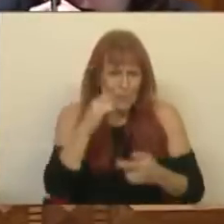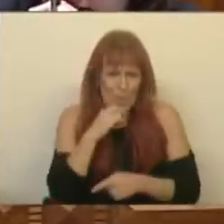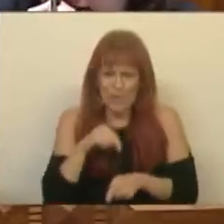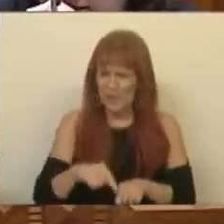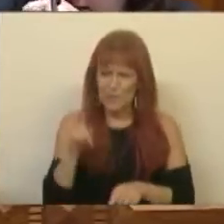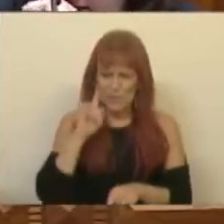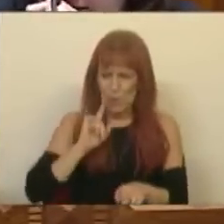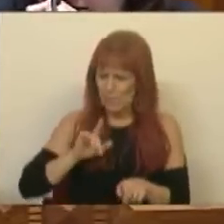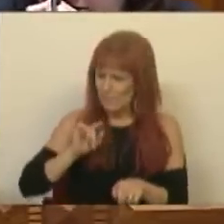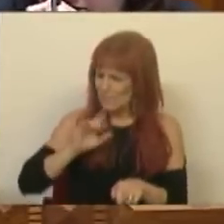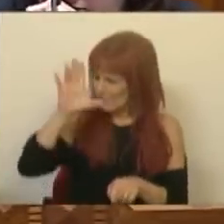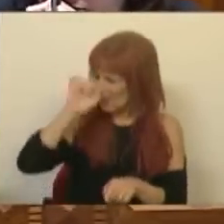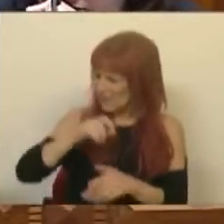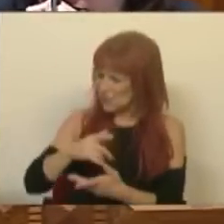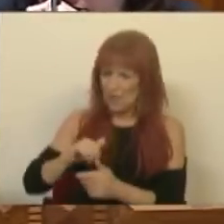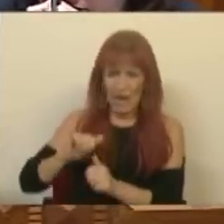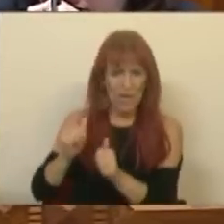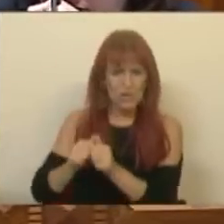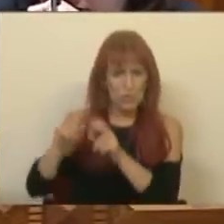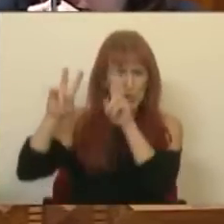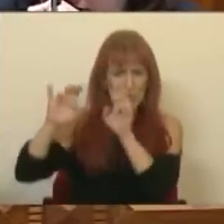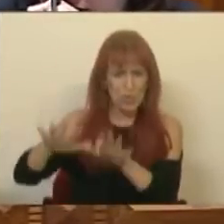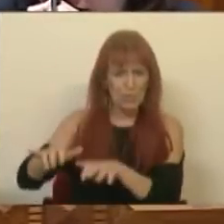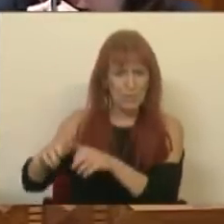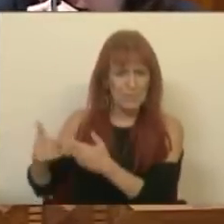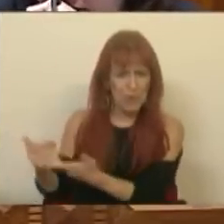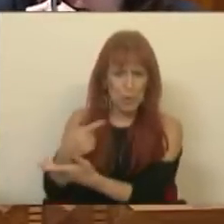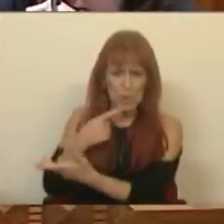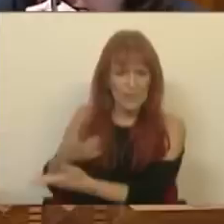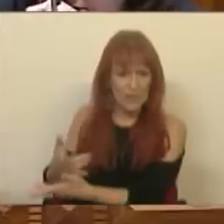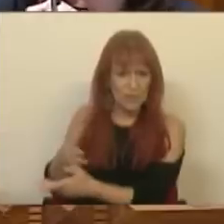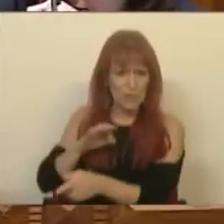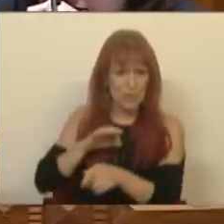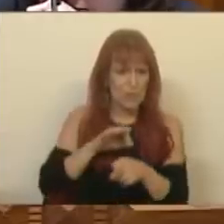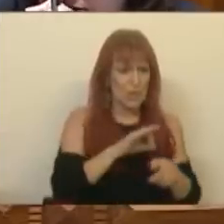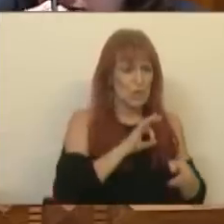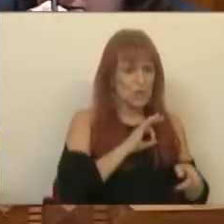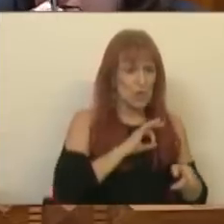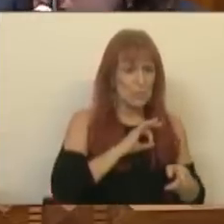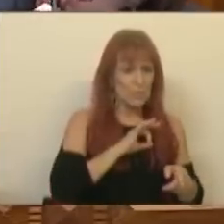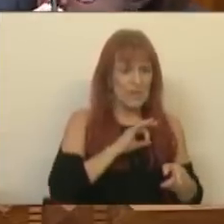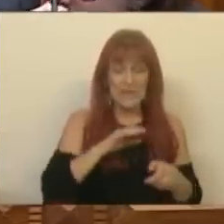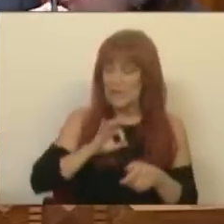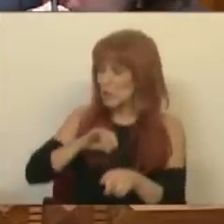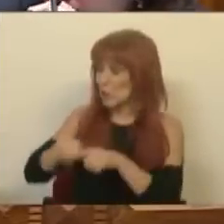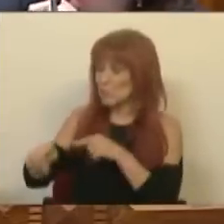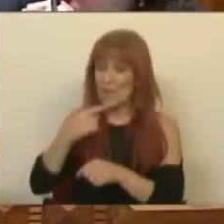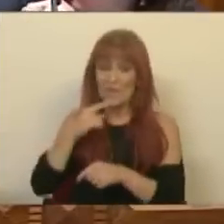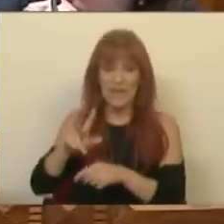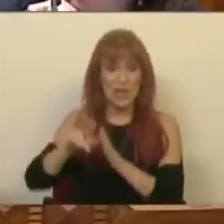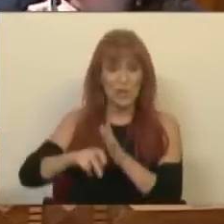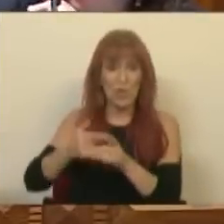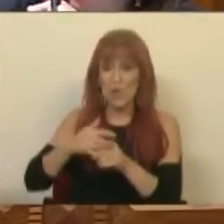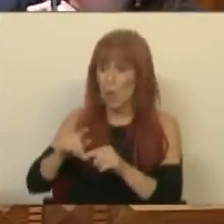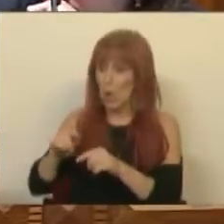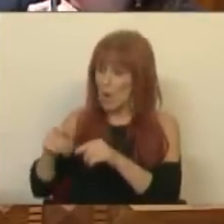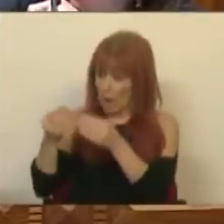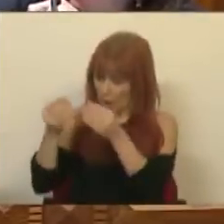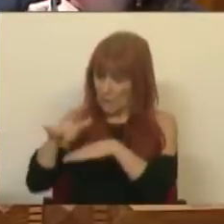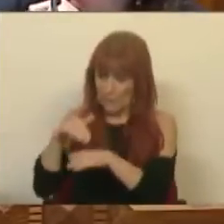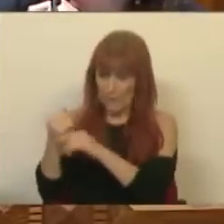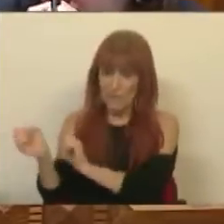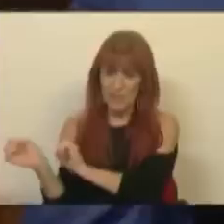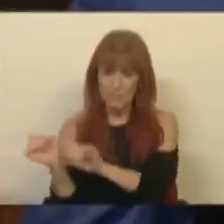senhorita de ajuda de assuntos parlamentares o senhor Deputado dizer quais são os relatórios e ela diligenciará para obter